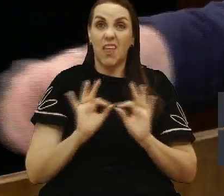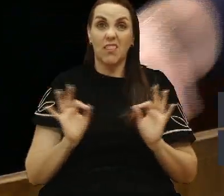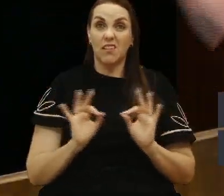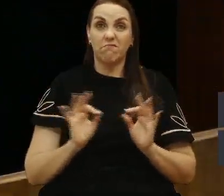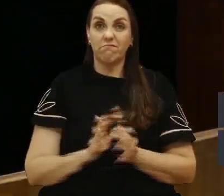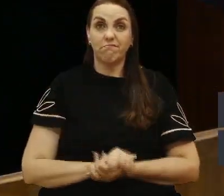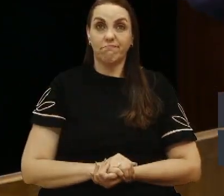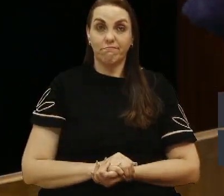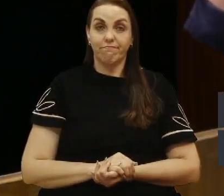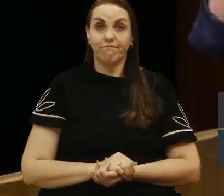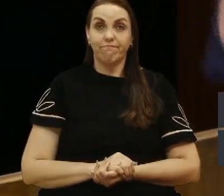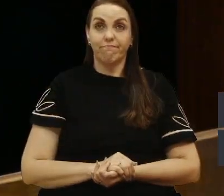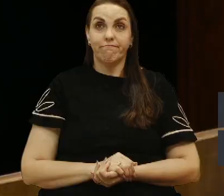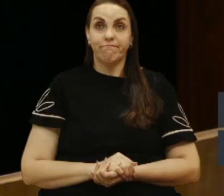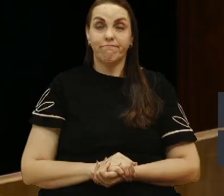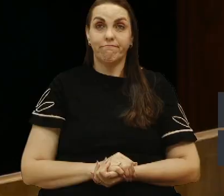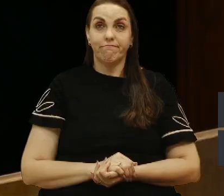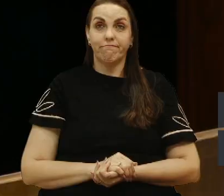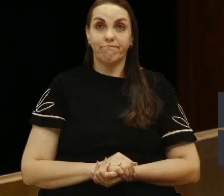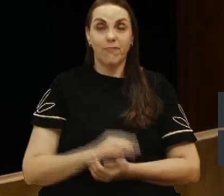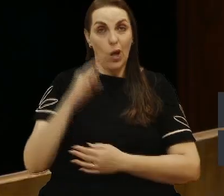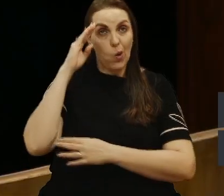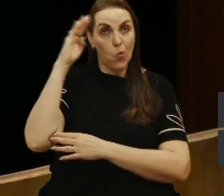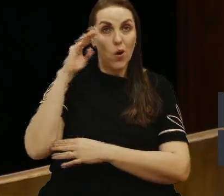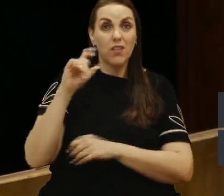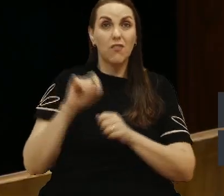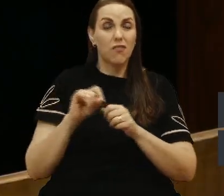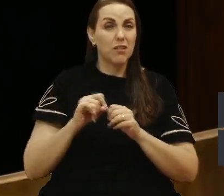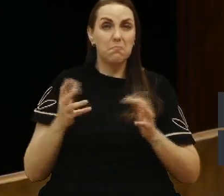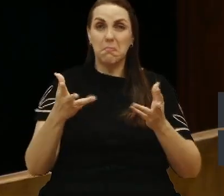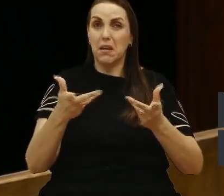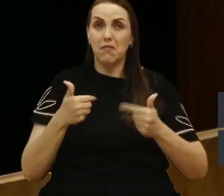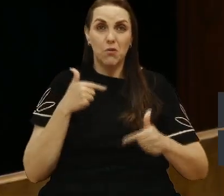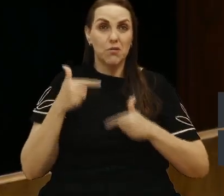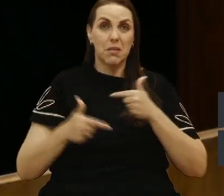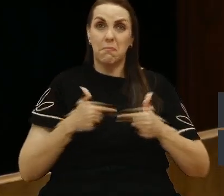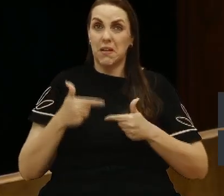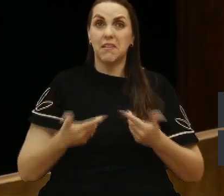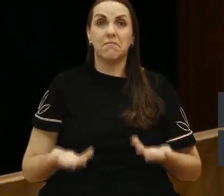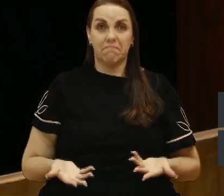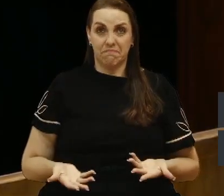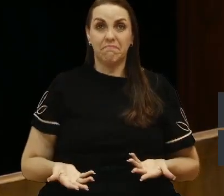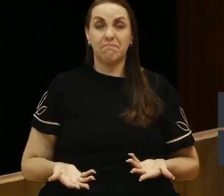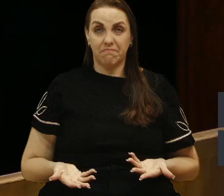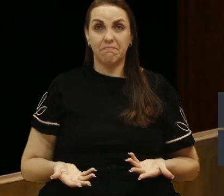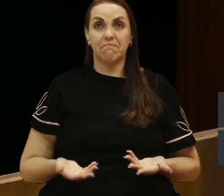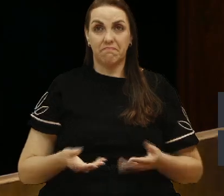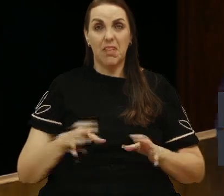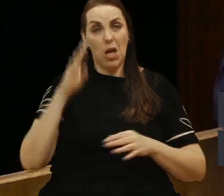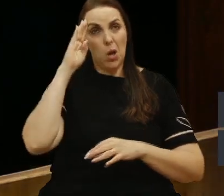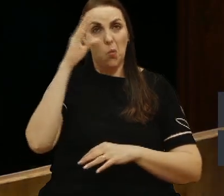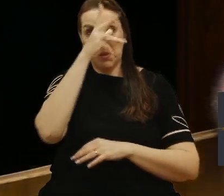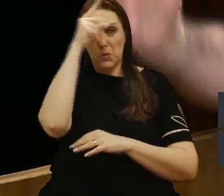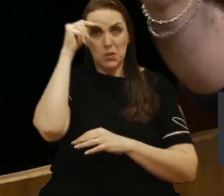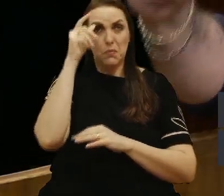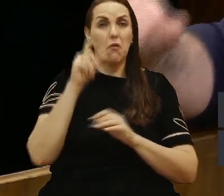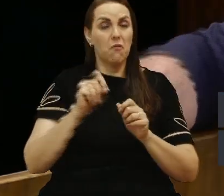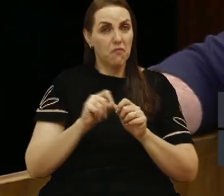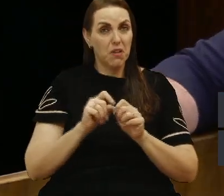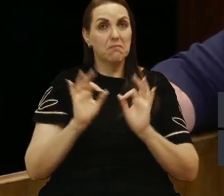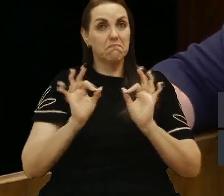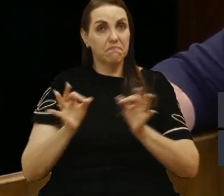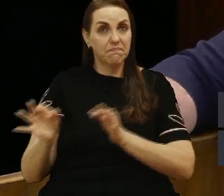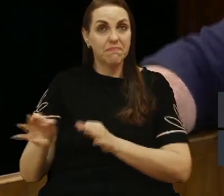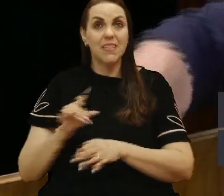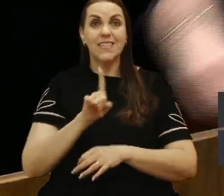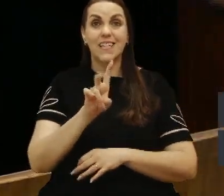isso. A Guarda Municipal faz um excelente trabalho, aqui eu quero reforçar isso, realmente, que nem o senhor falou, mais de